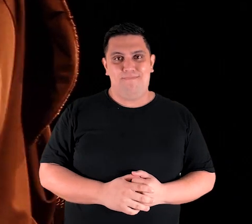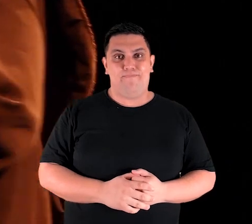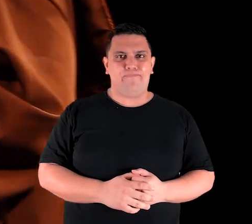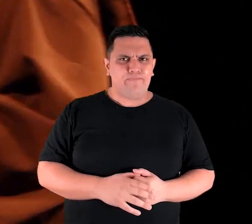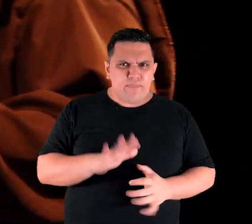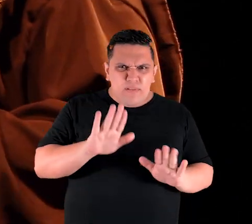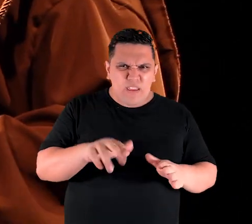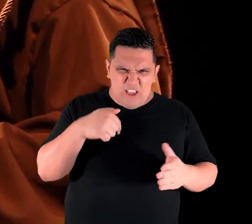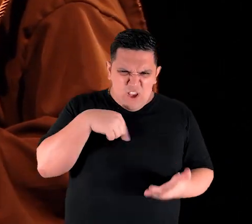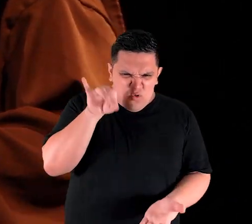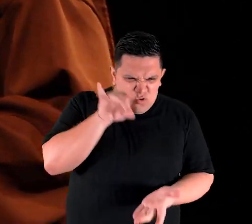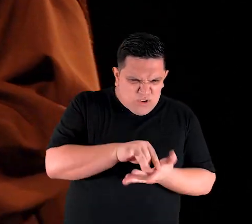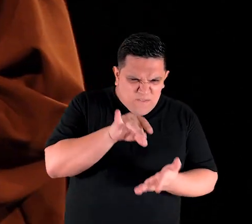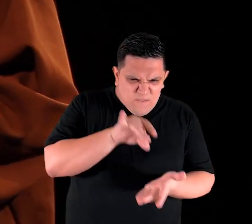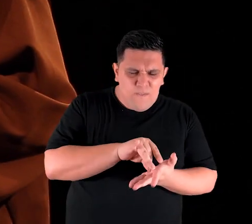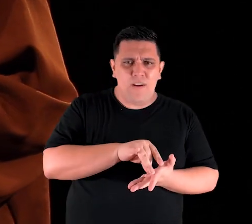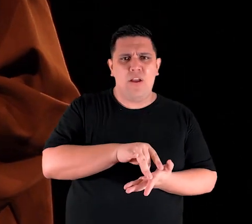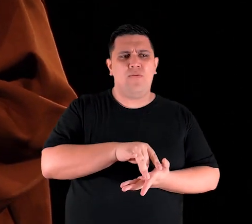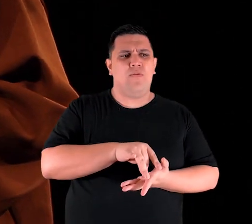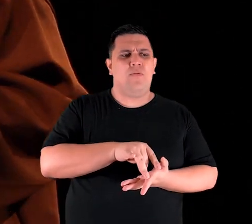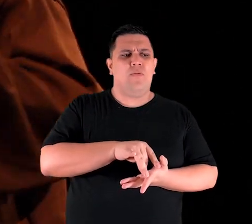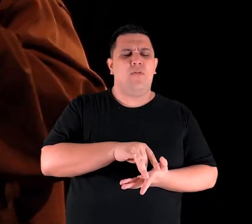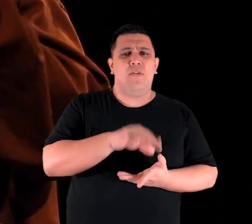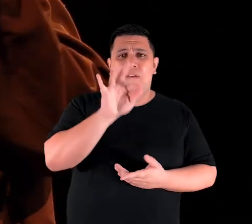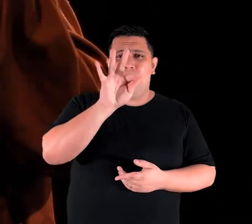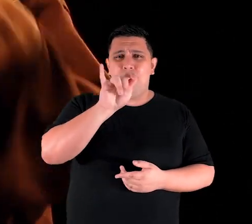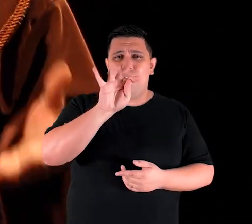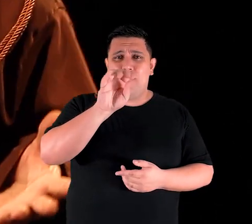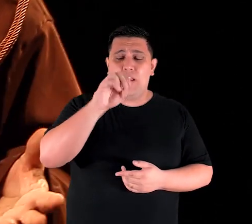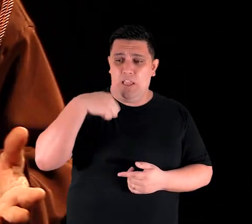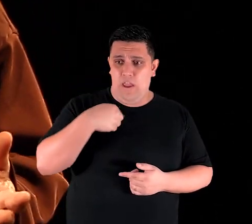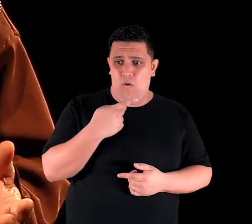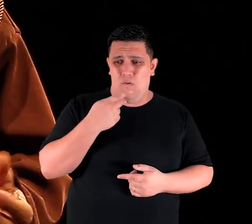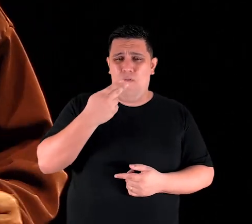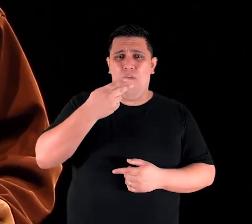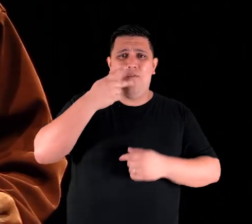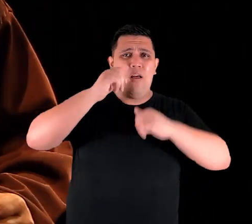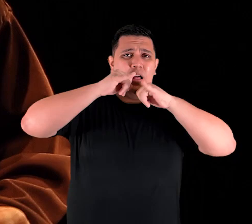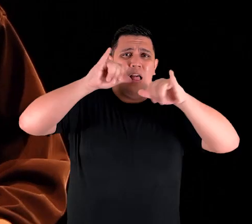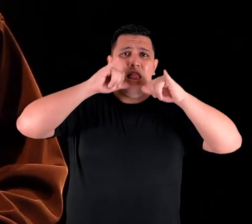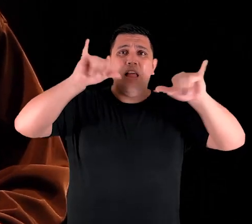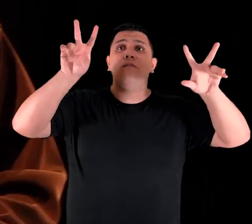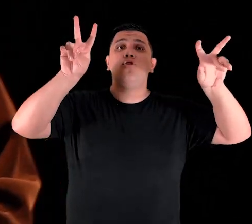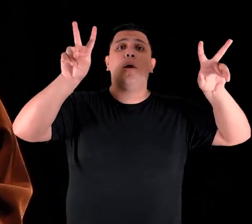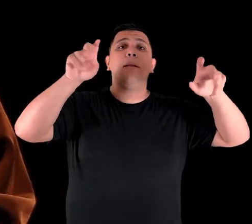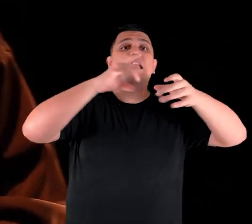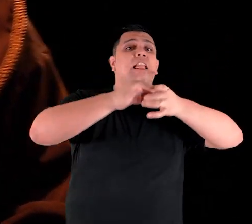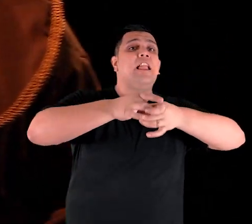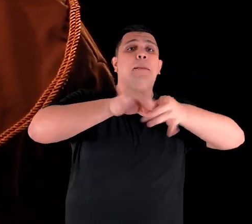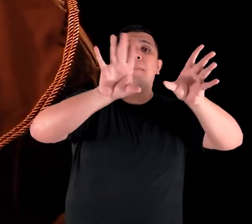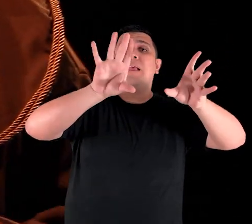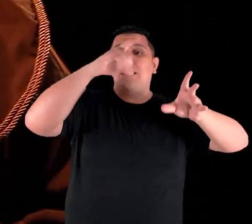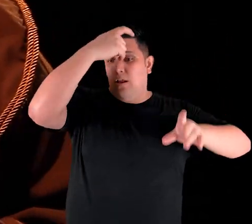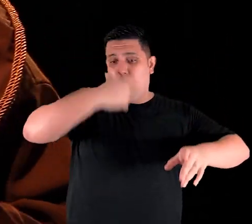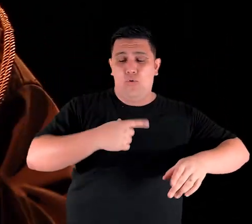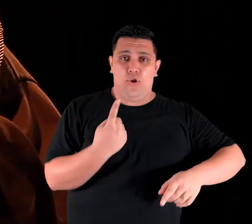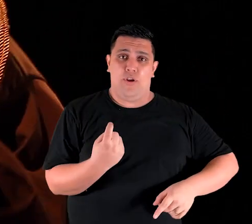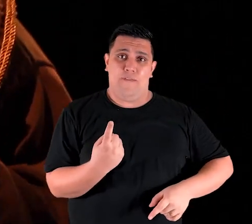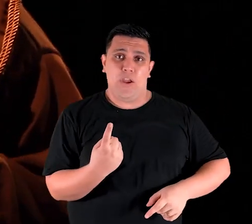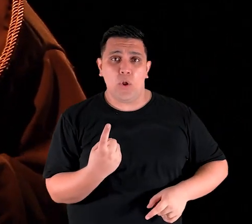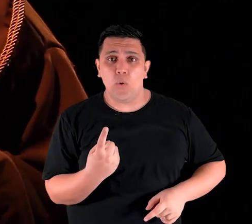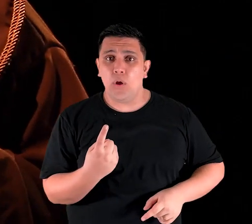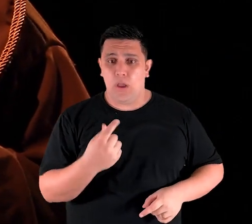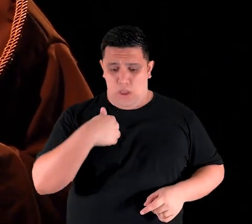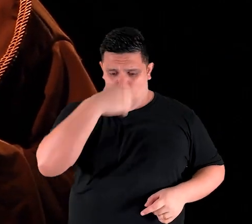Mas eu, de fato, eu falava de liberdade, da liberdade do indivíduo,